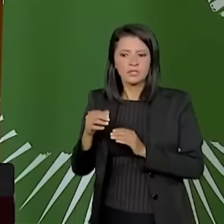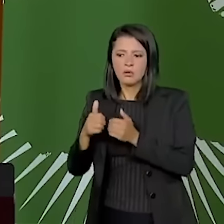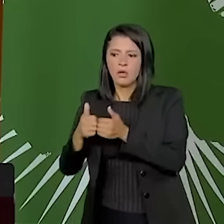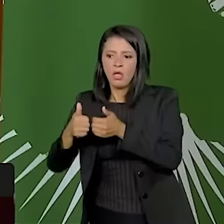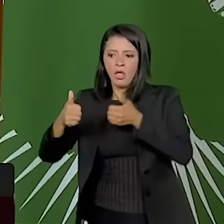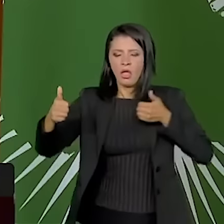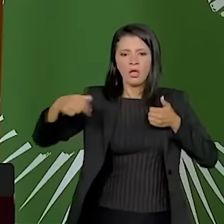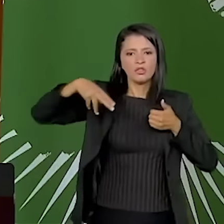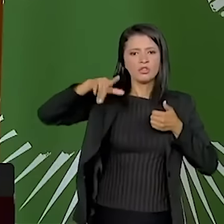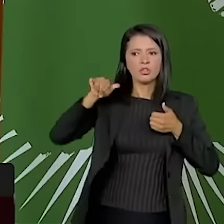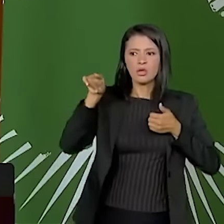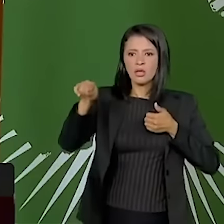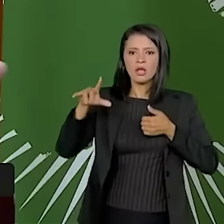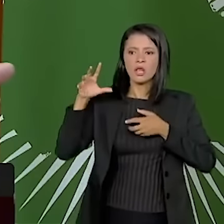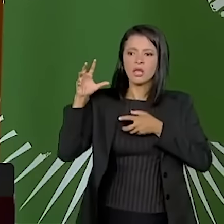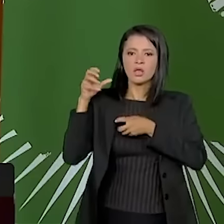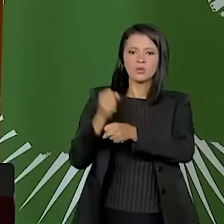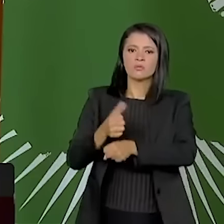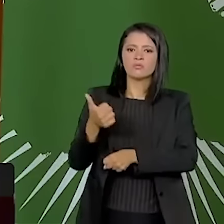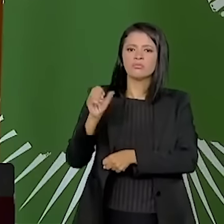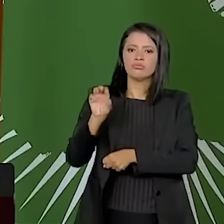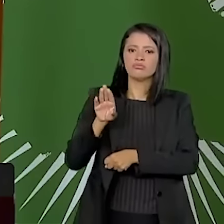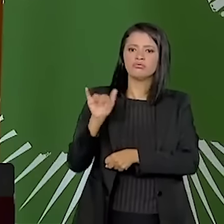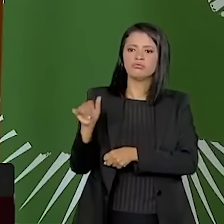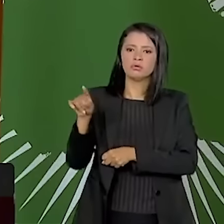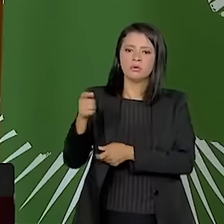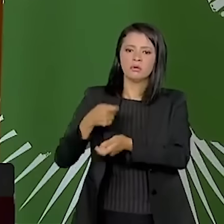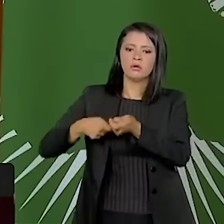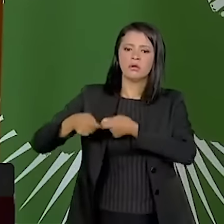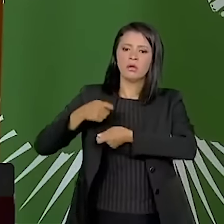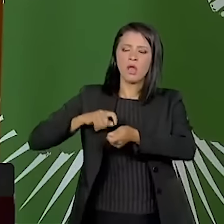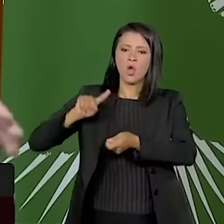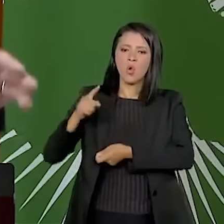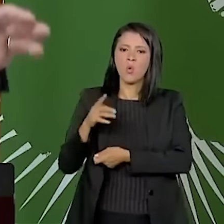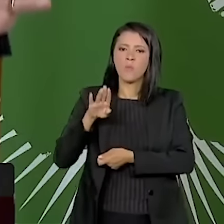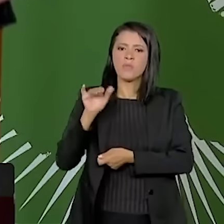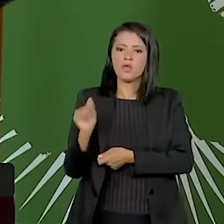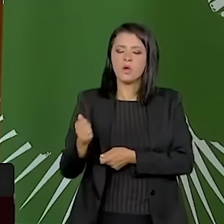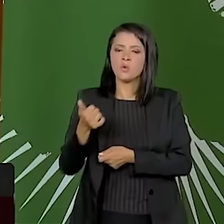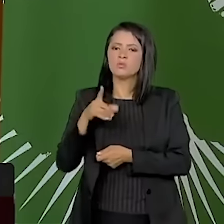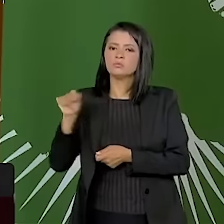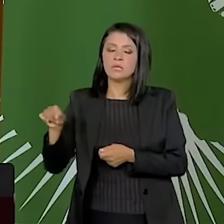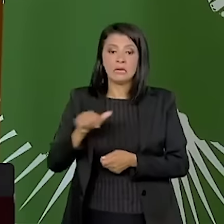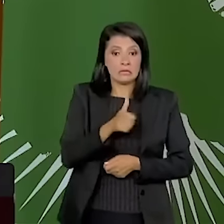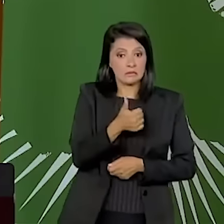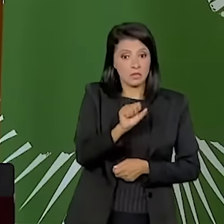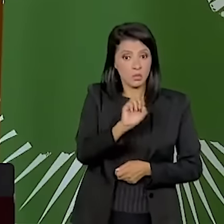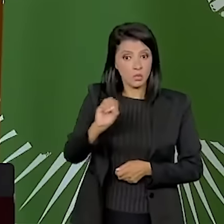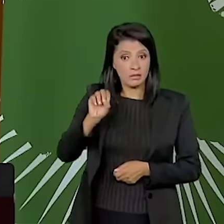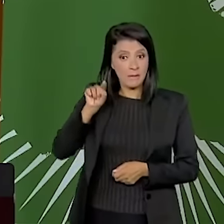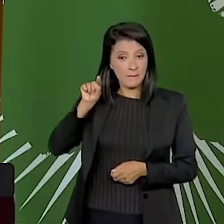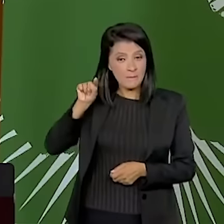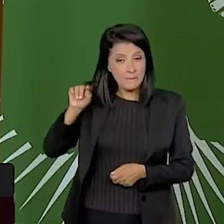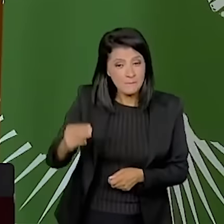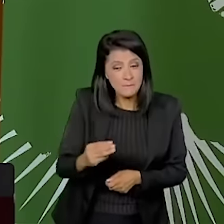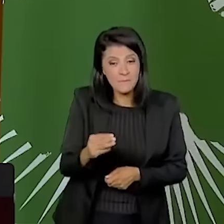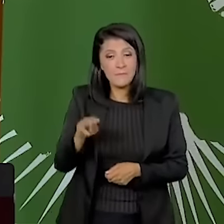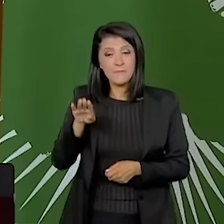seja, 10 bilhões de comércio, ou seja, caiu para 1 bilhão e 700. 180 bilhões de habitantes lá,